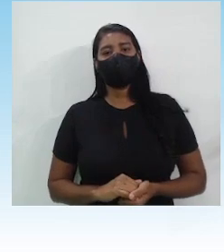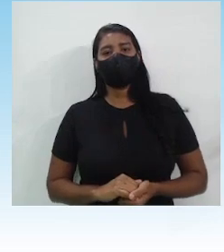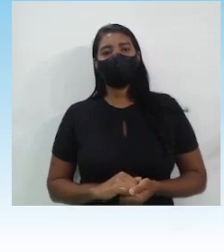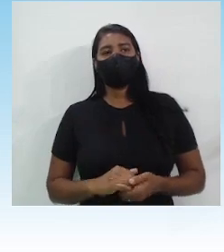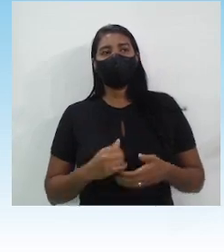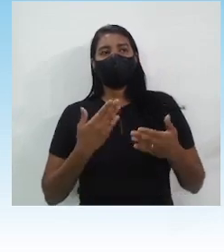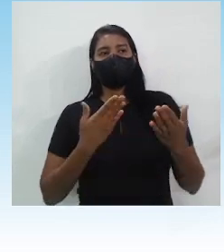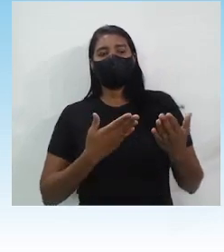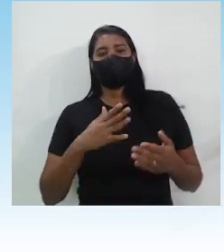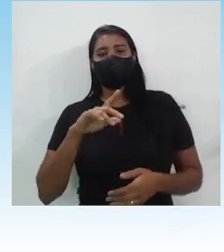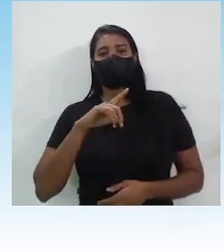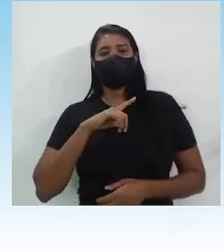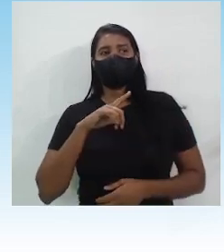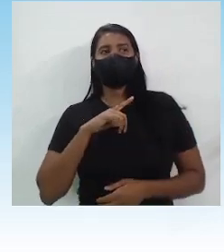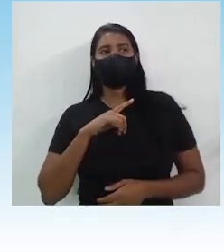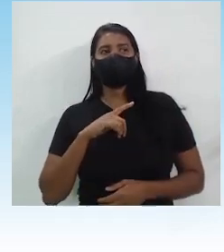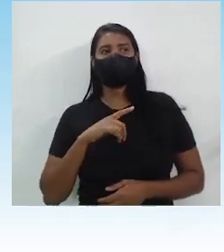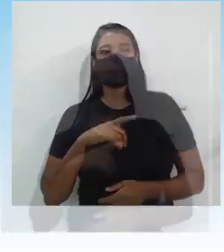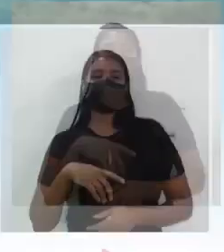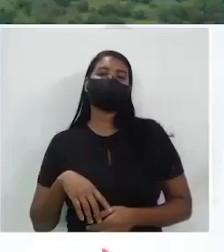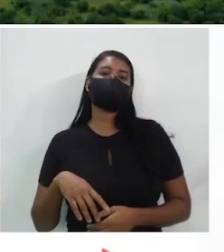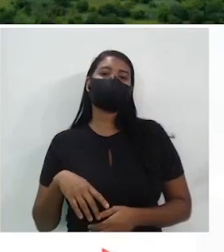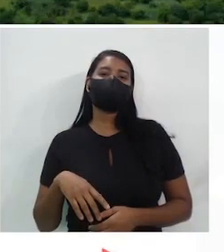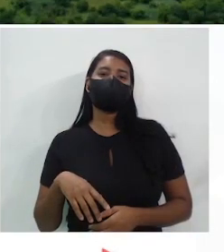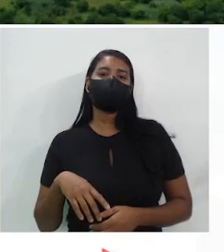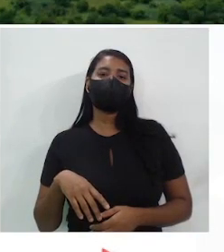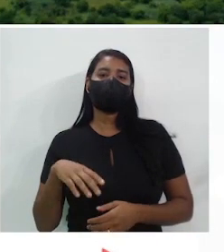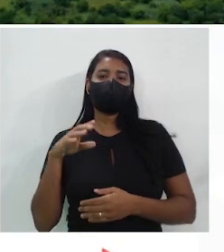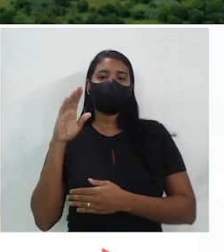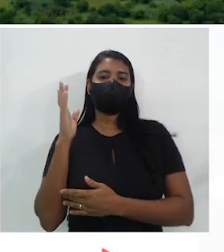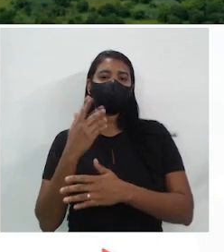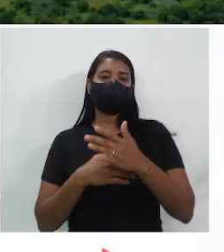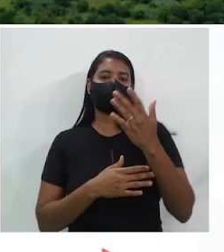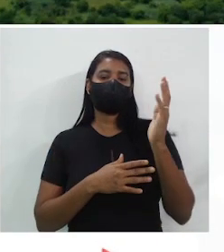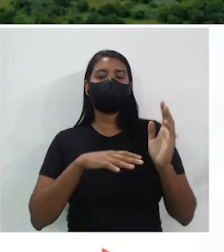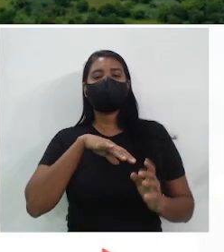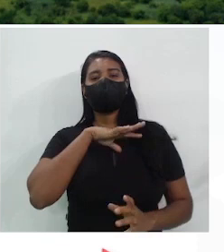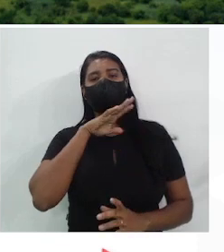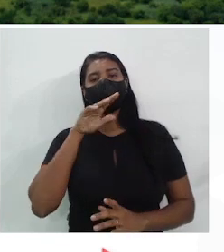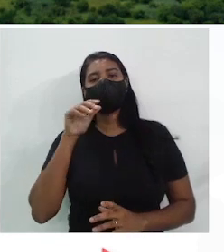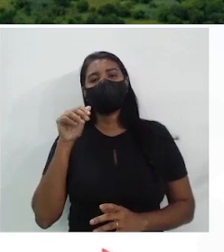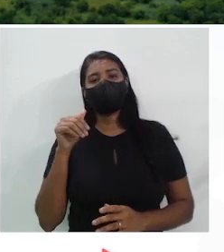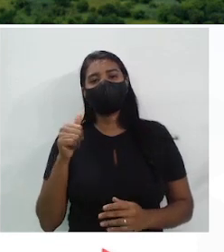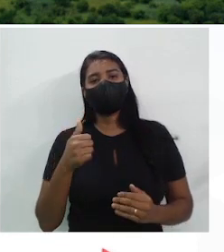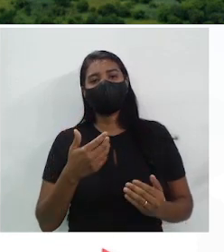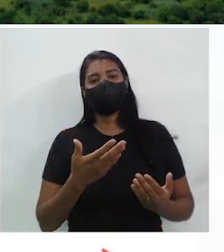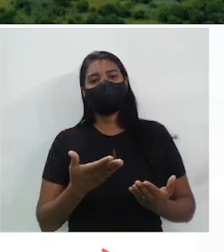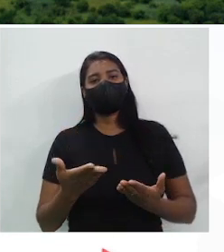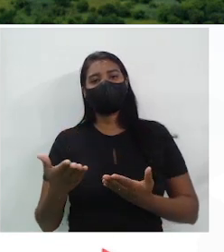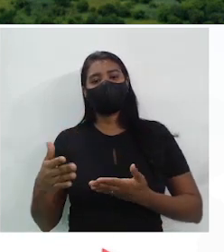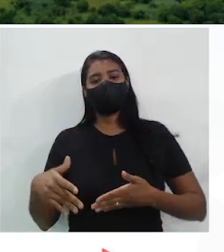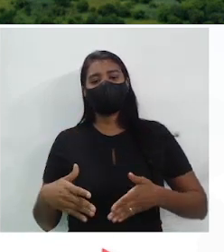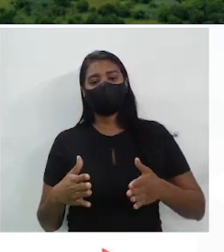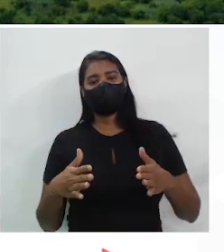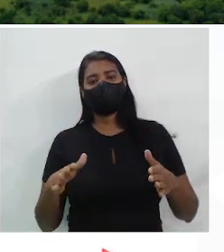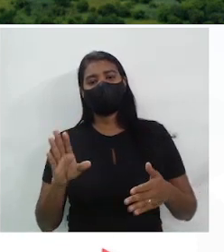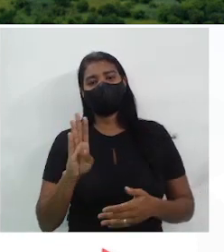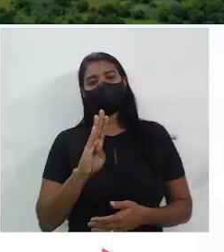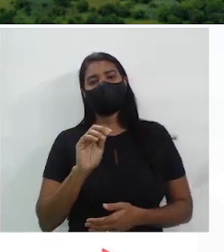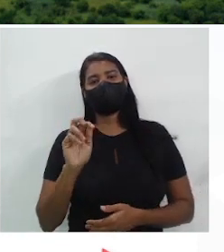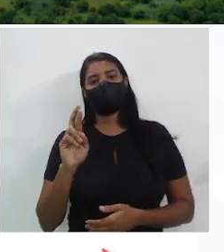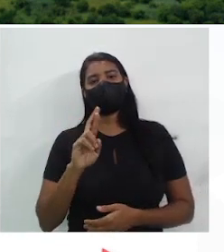aí, primeiro, a questão do controle da fauna e da flora, isso no leito e no lago da